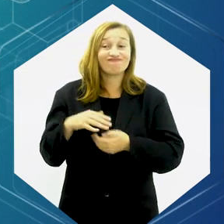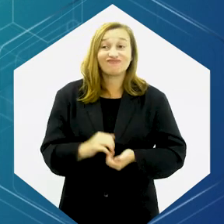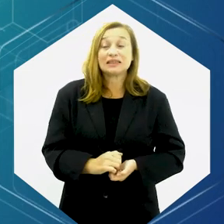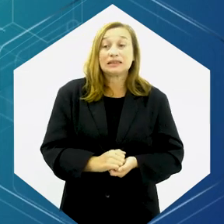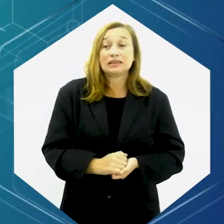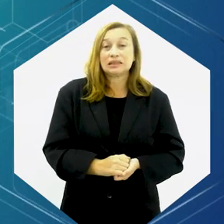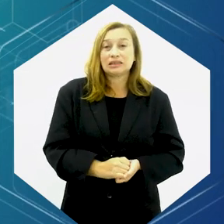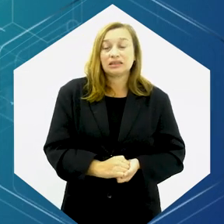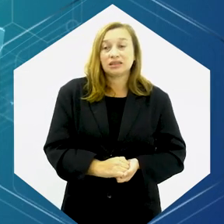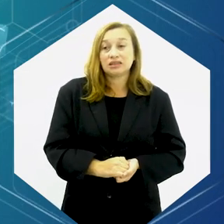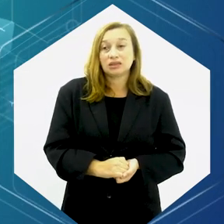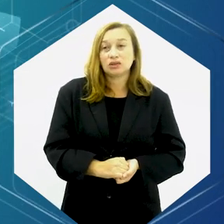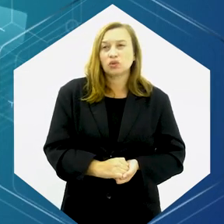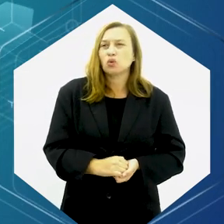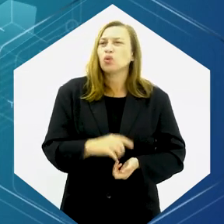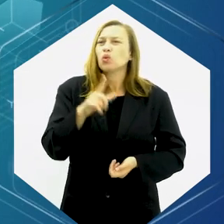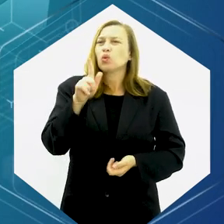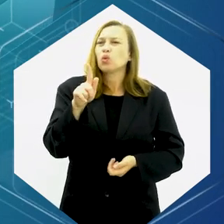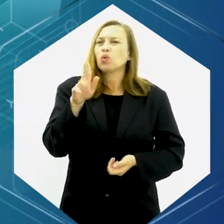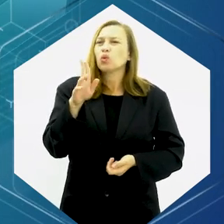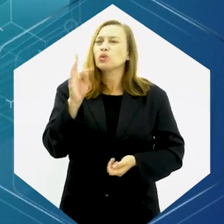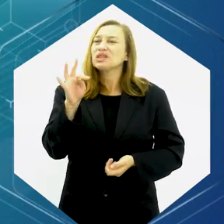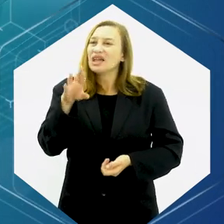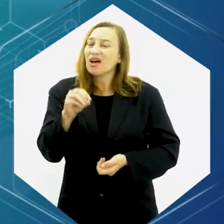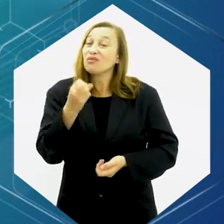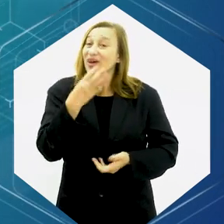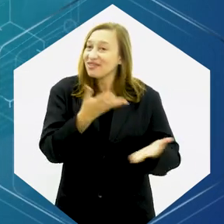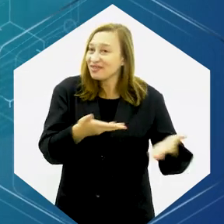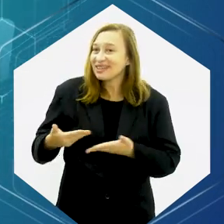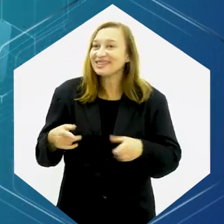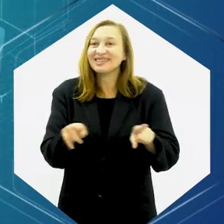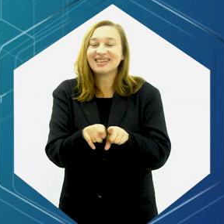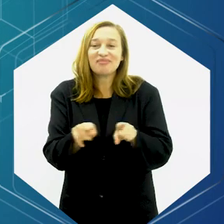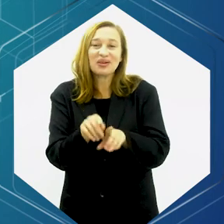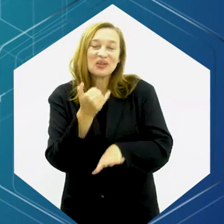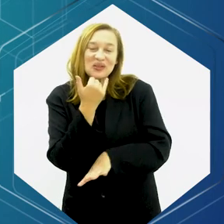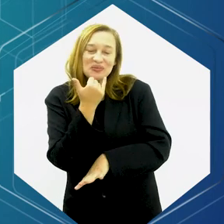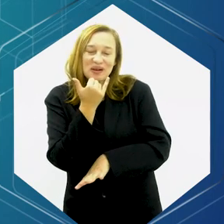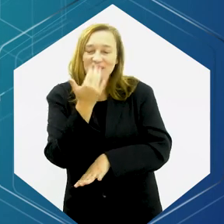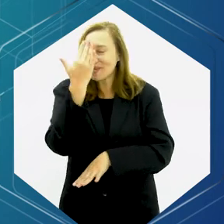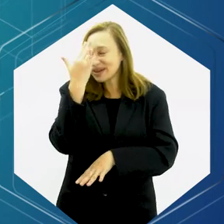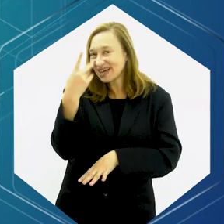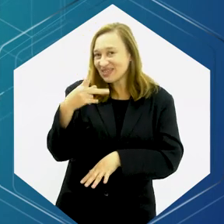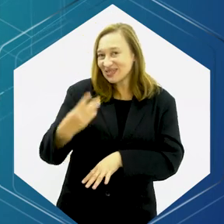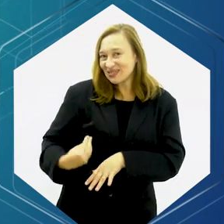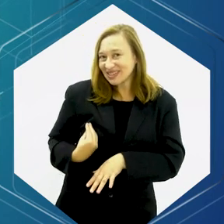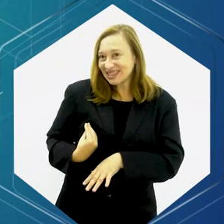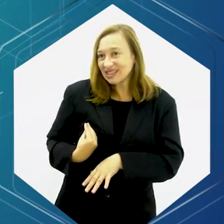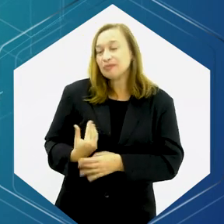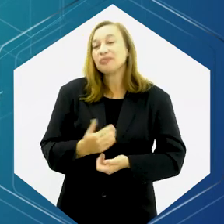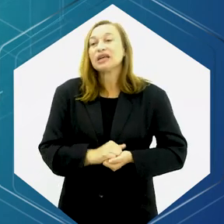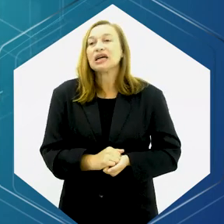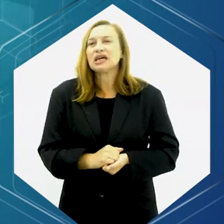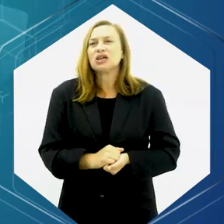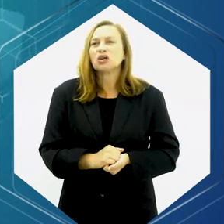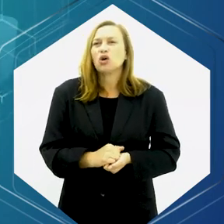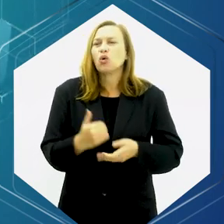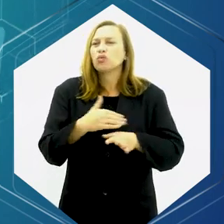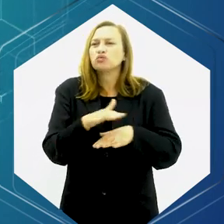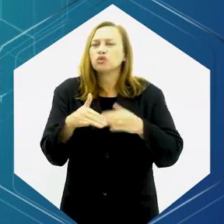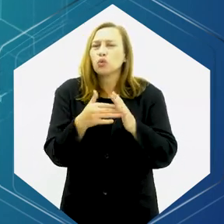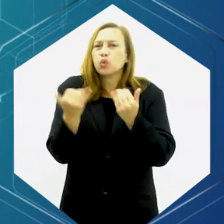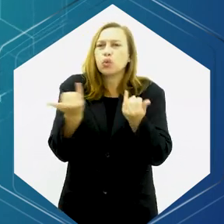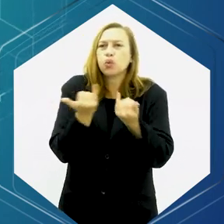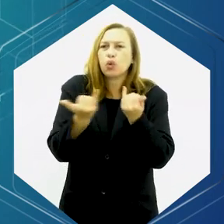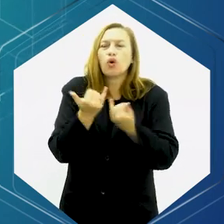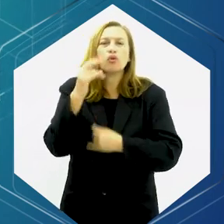considerável sim Gustavo bem-vindo também ao nosso papo obrigada pela sua presença diante